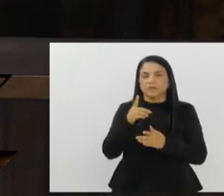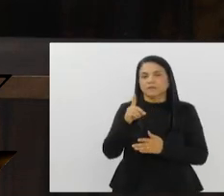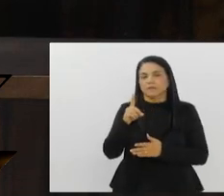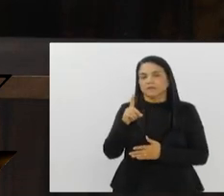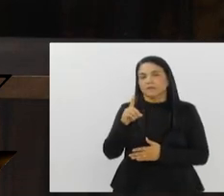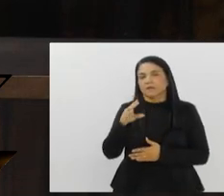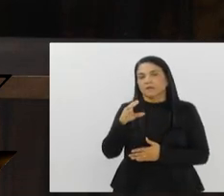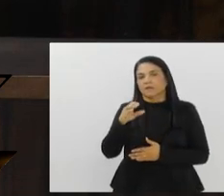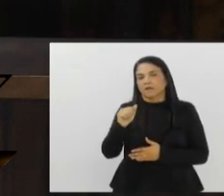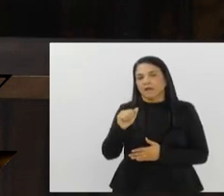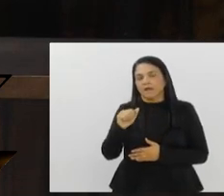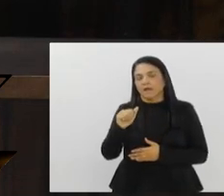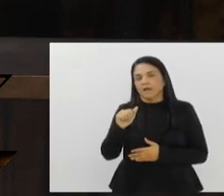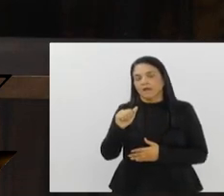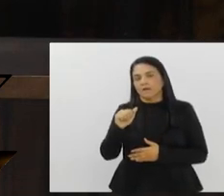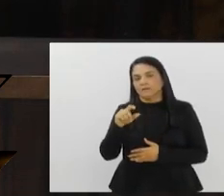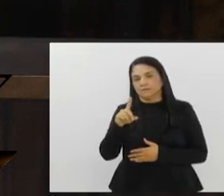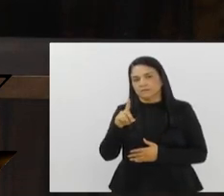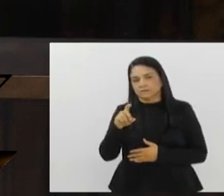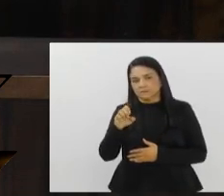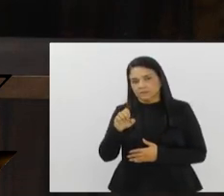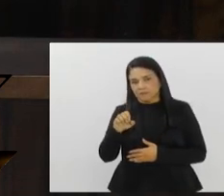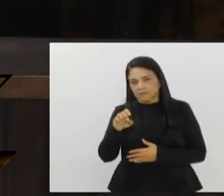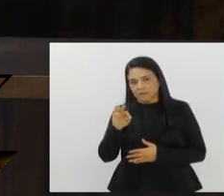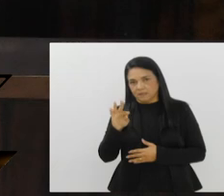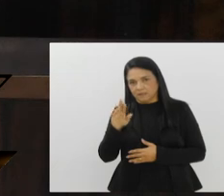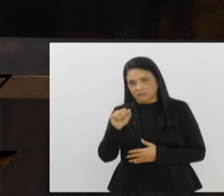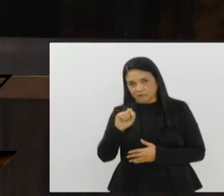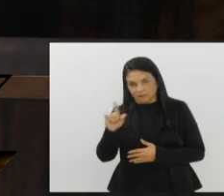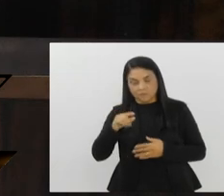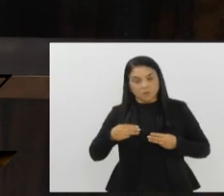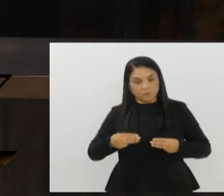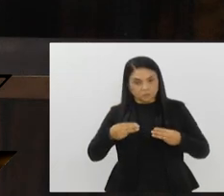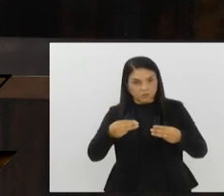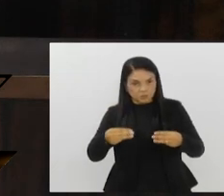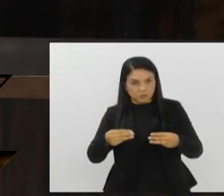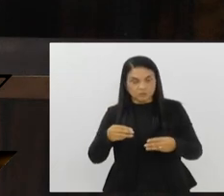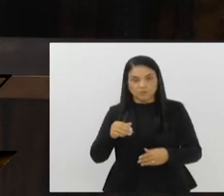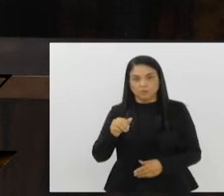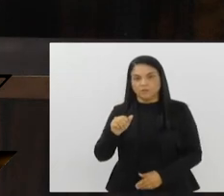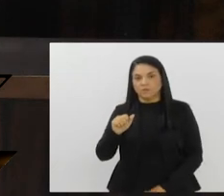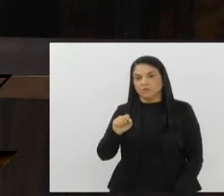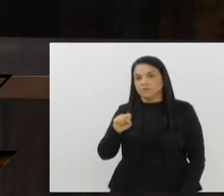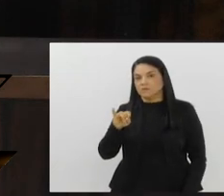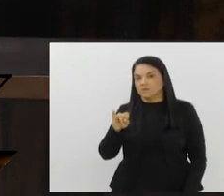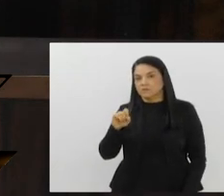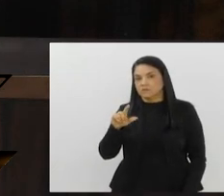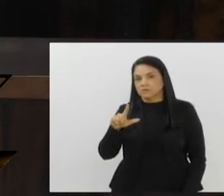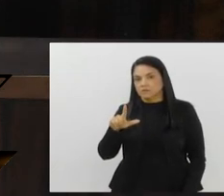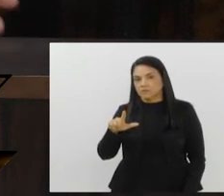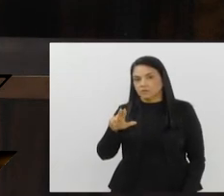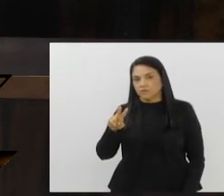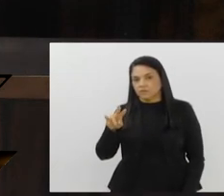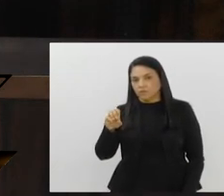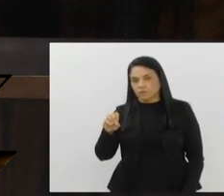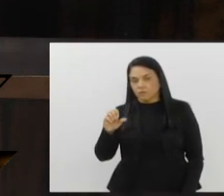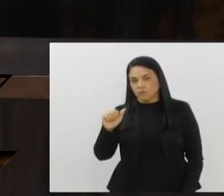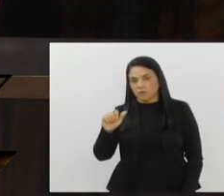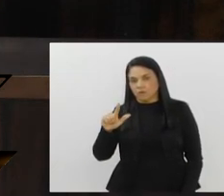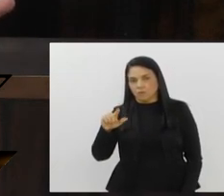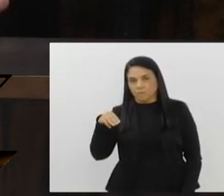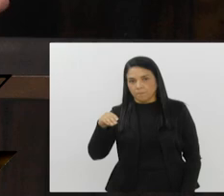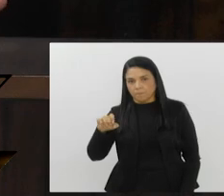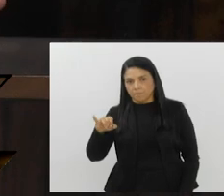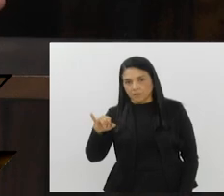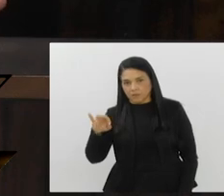né Dr Silvio e Silvio Almeida e tava lá também o test que eu fiquei